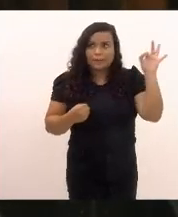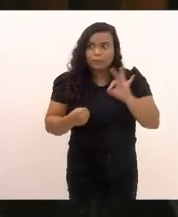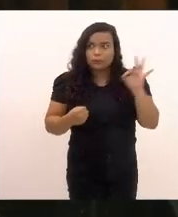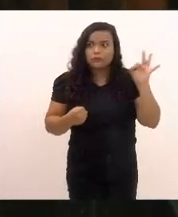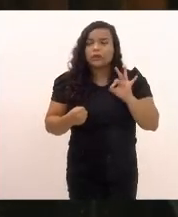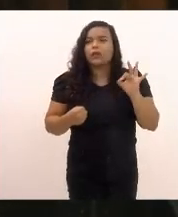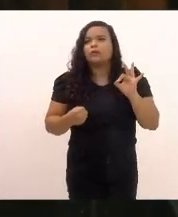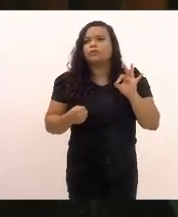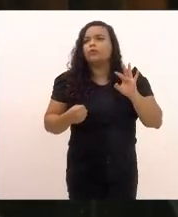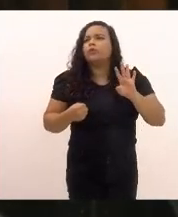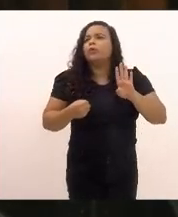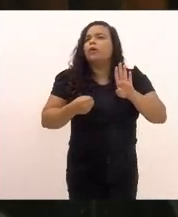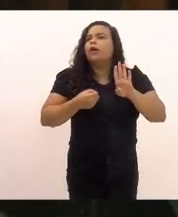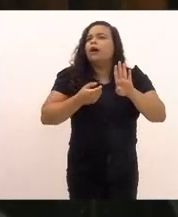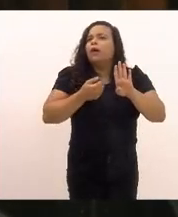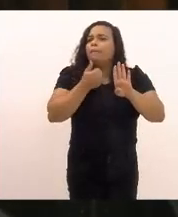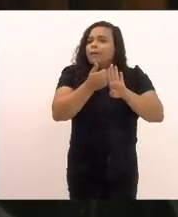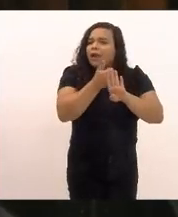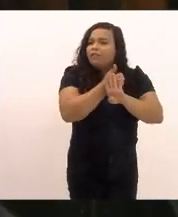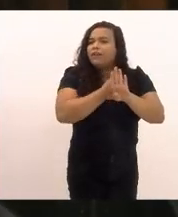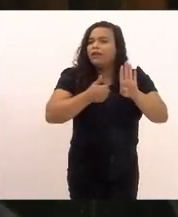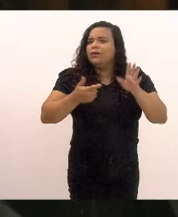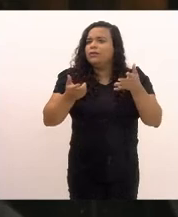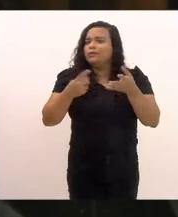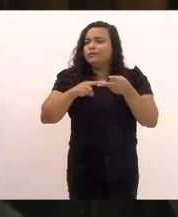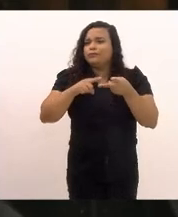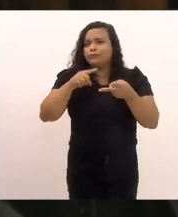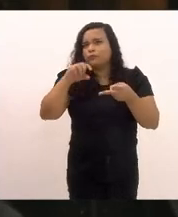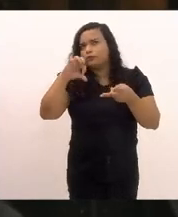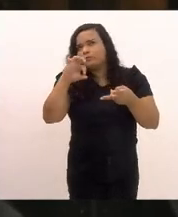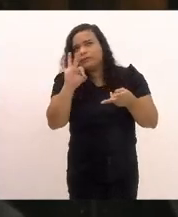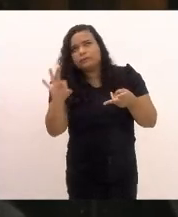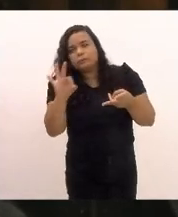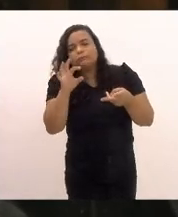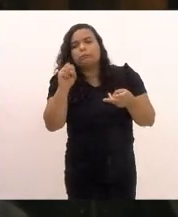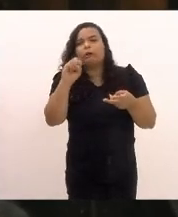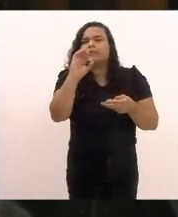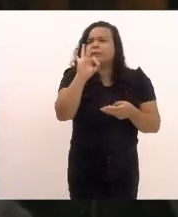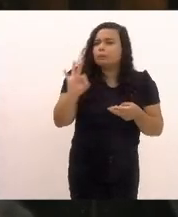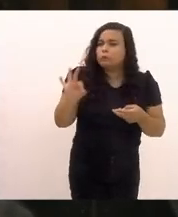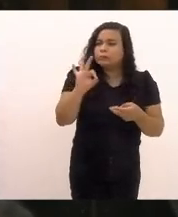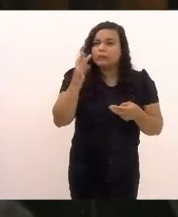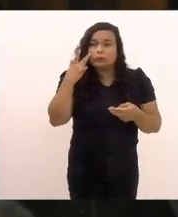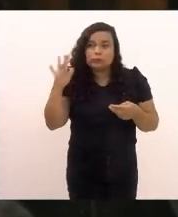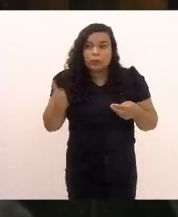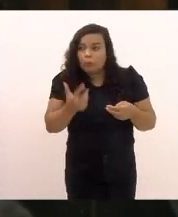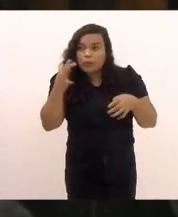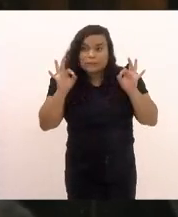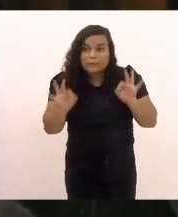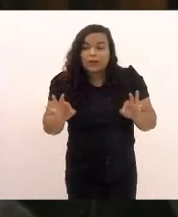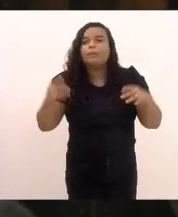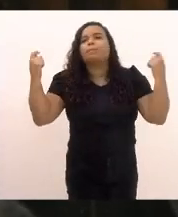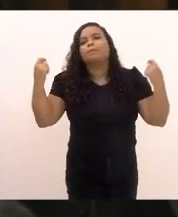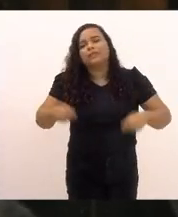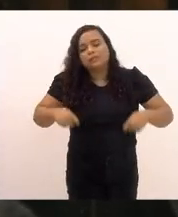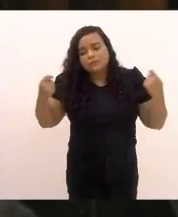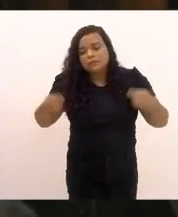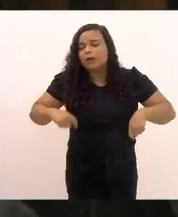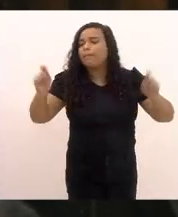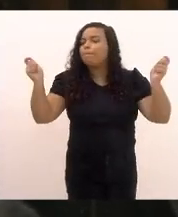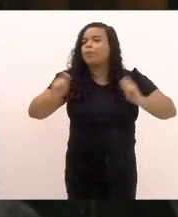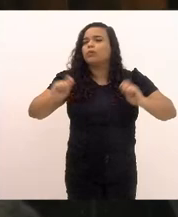benefício, 90% de benefício, 80% de benefício, tem que haver a possibilidade